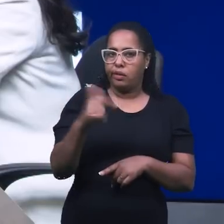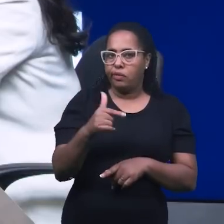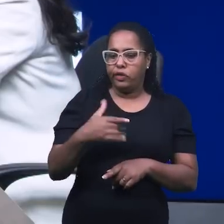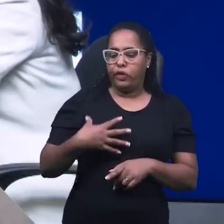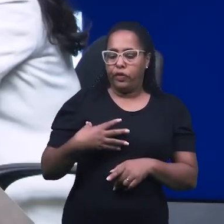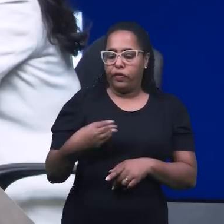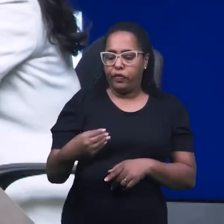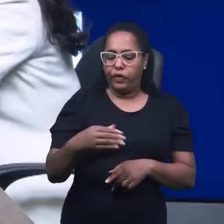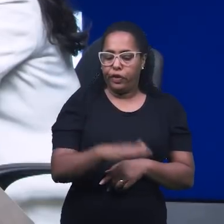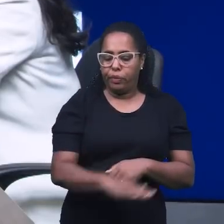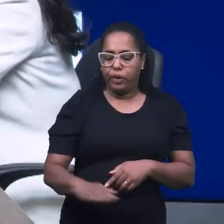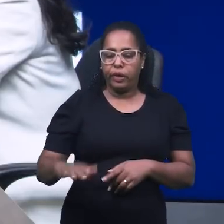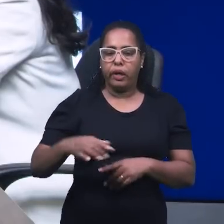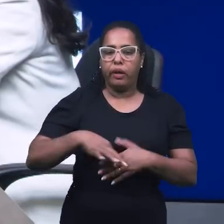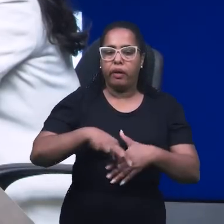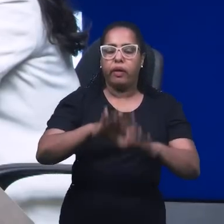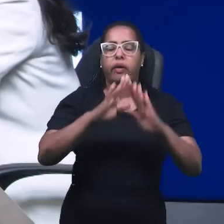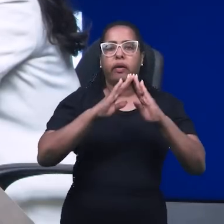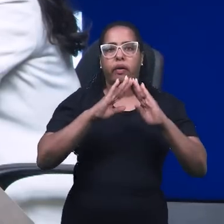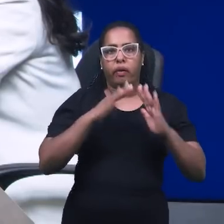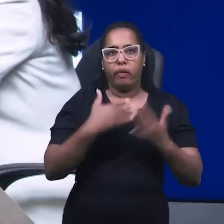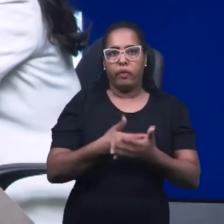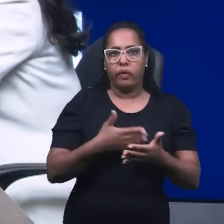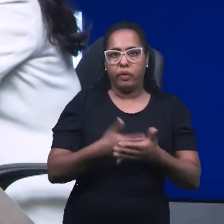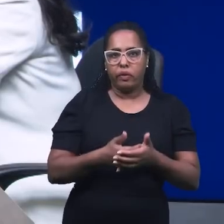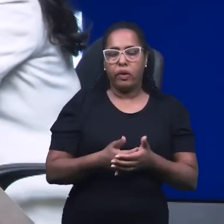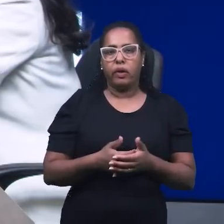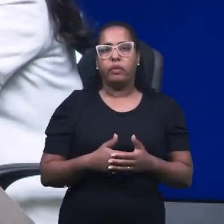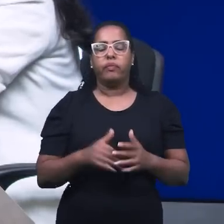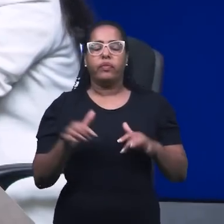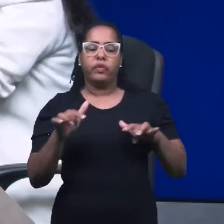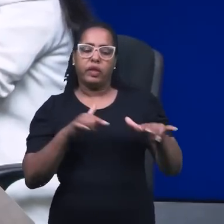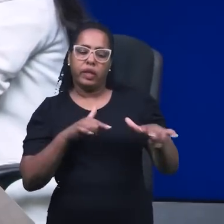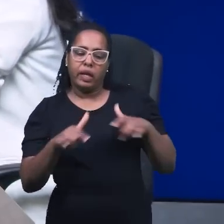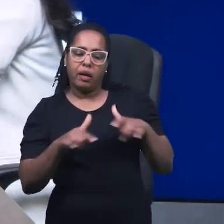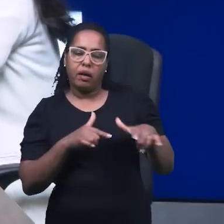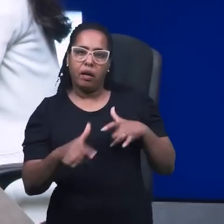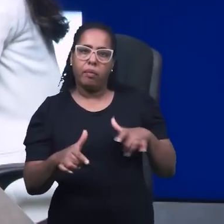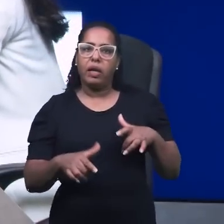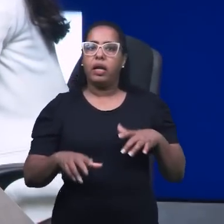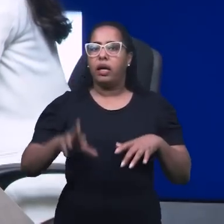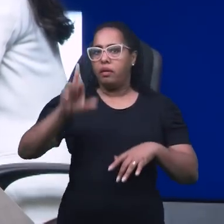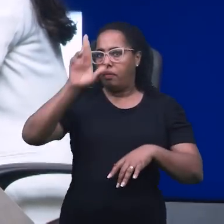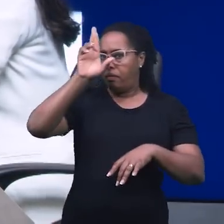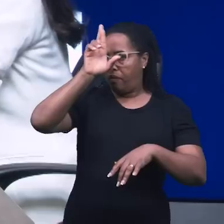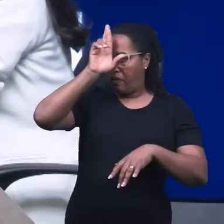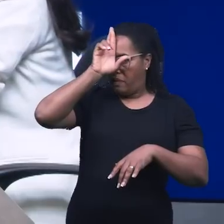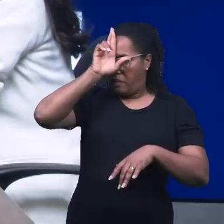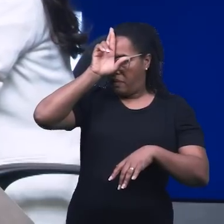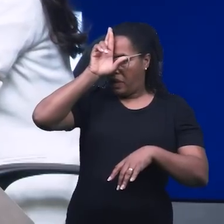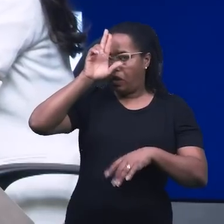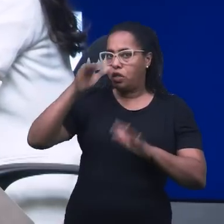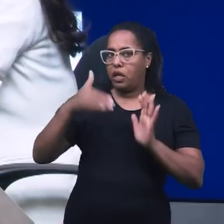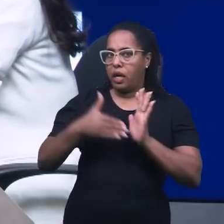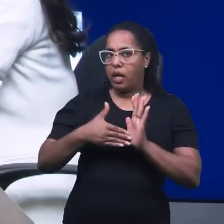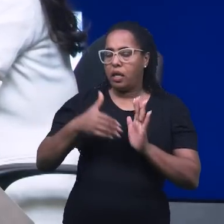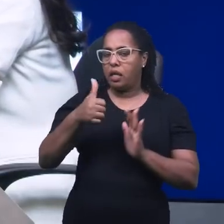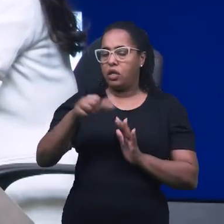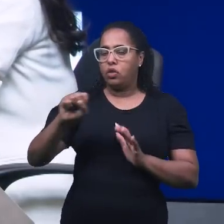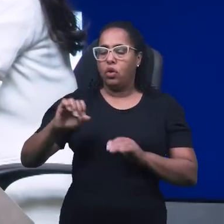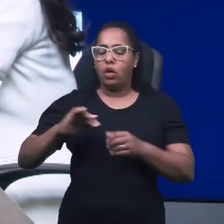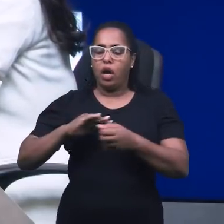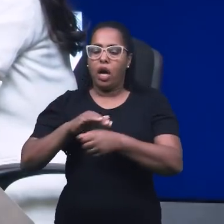escola. E aí ia trabalhava de meio-dia às 18, à noite fazia um